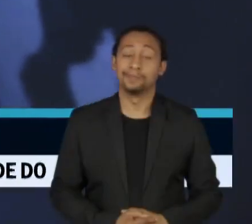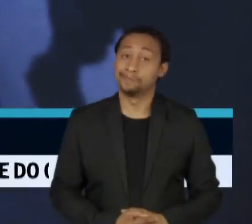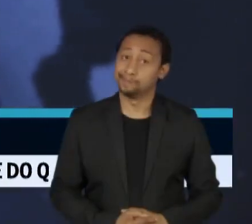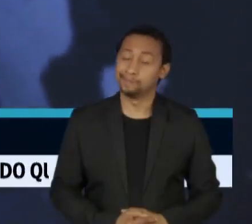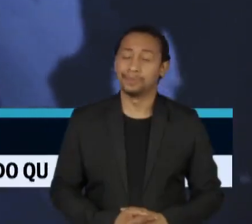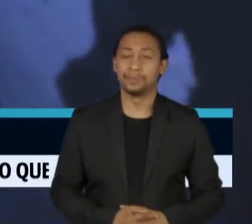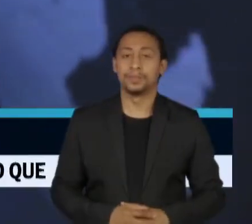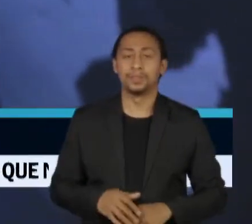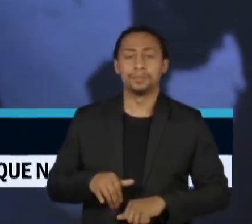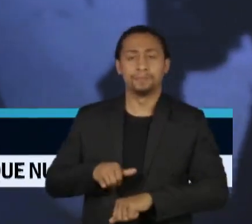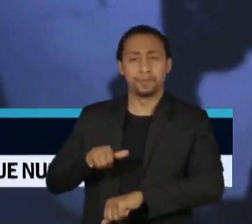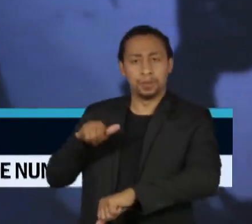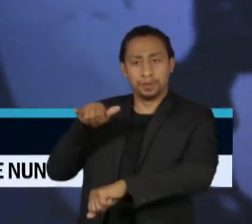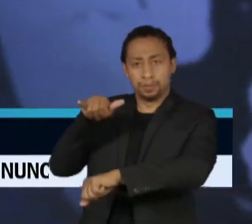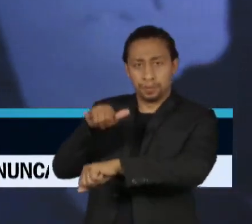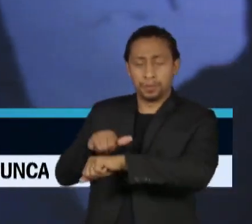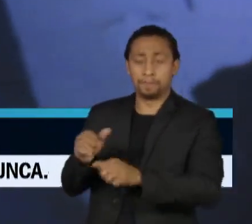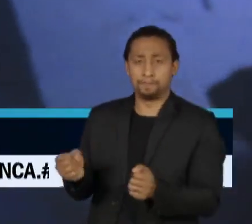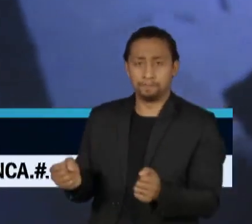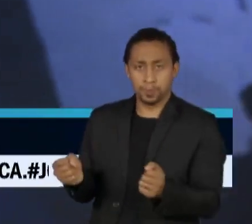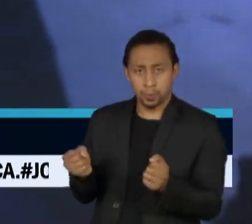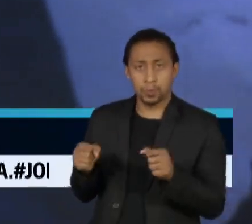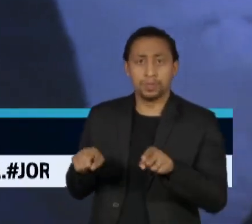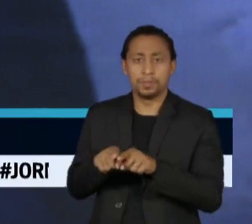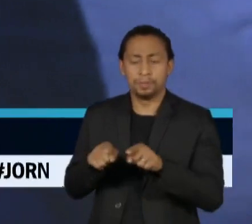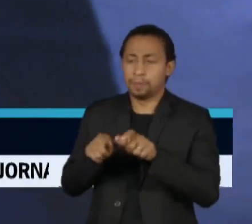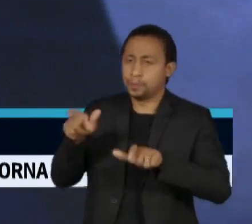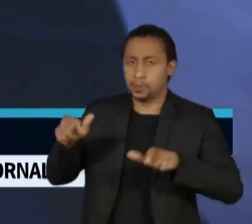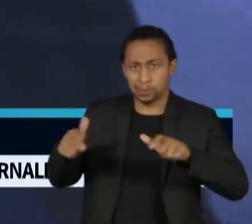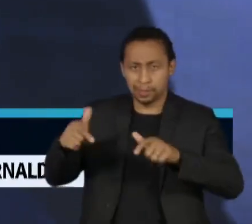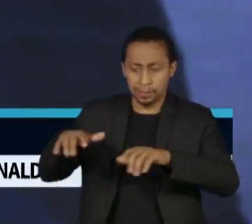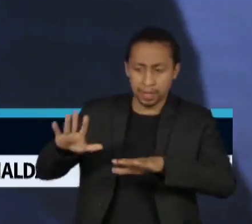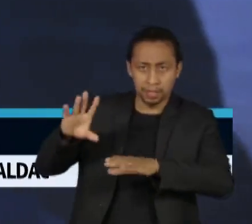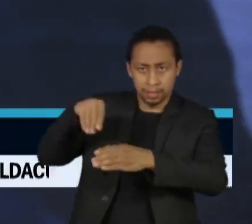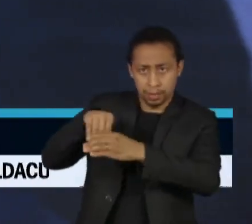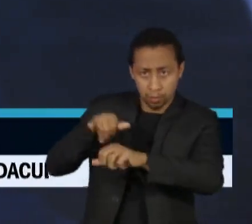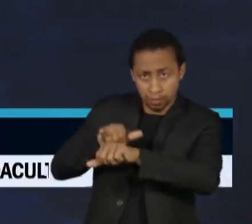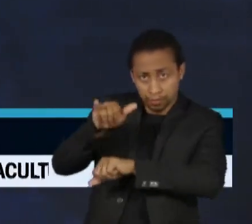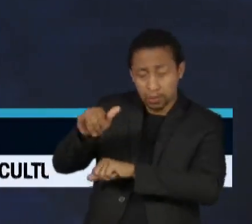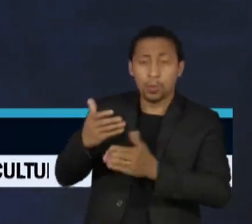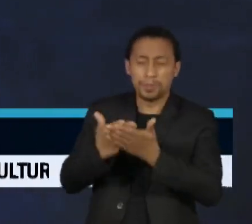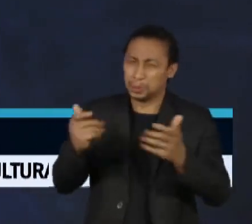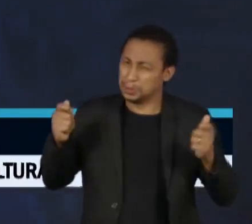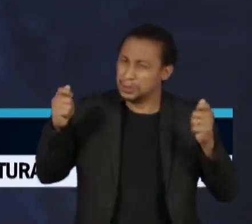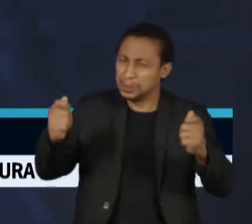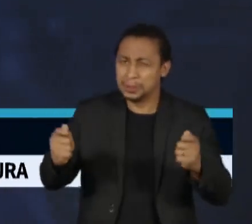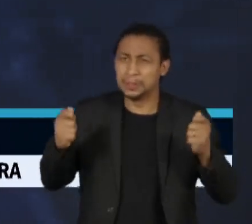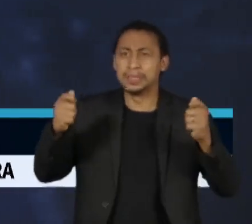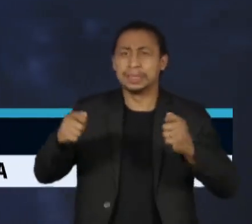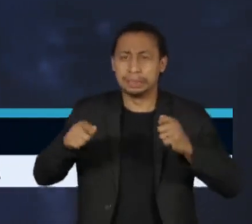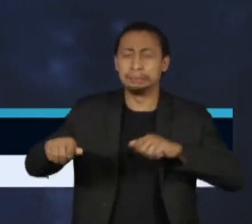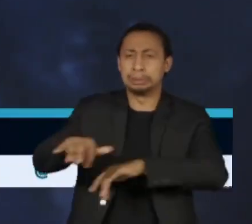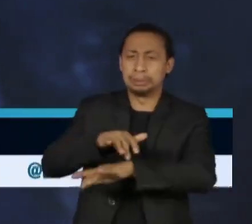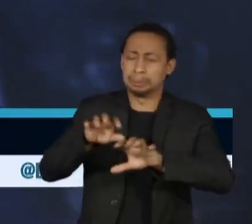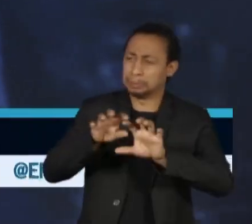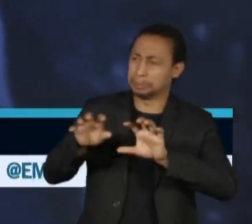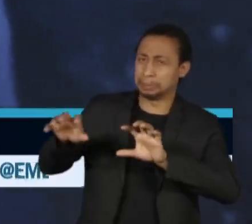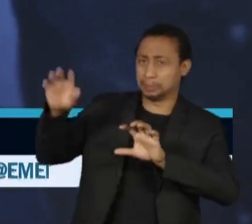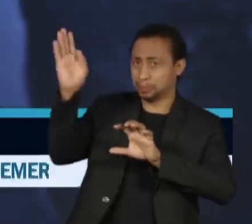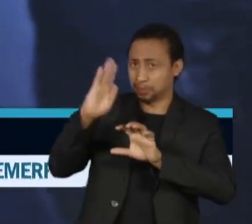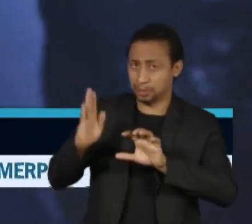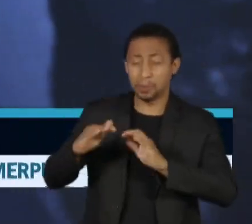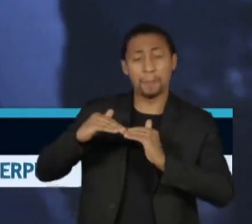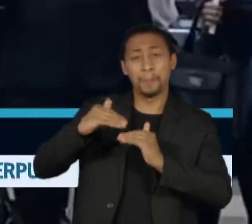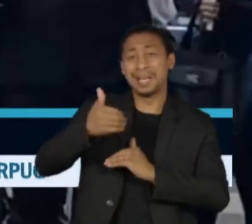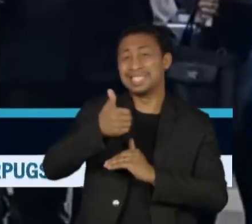Pilotos e comissários de bordo começaram hoje uma paralisação em 9 dos maiores aeroportos do país. Ao longo da manhã, o movimento impactou mais de